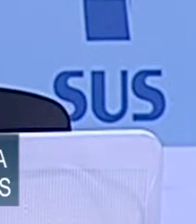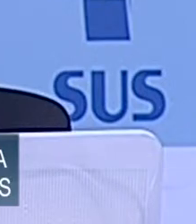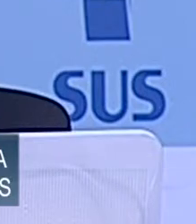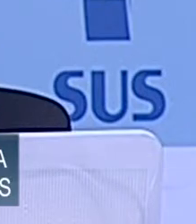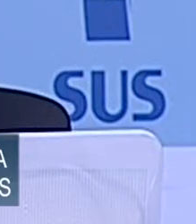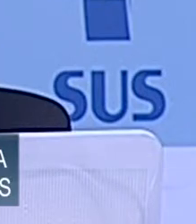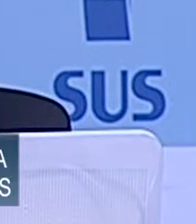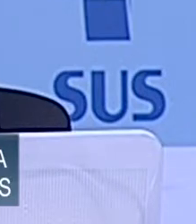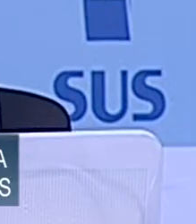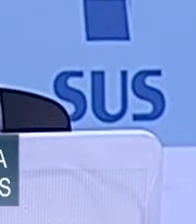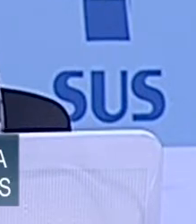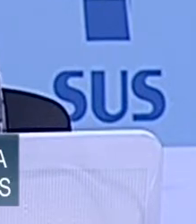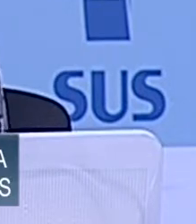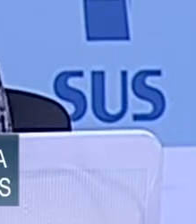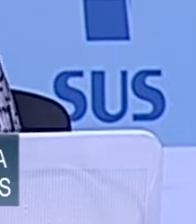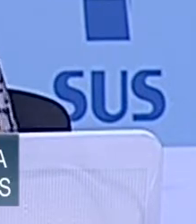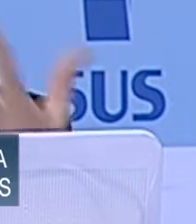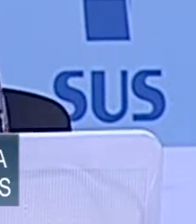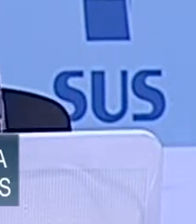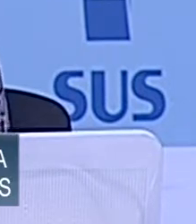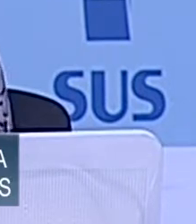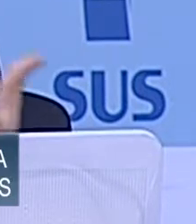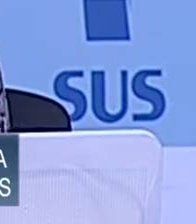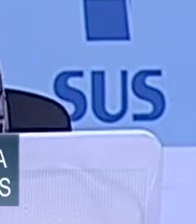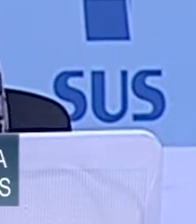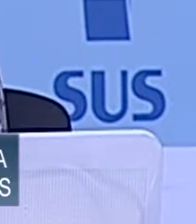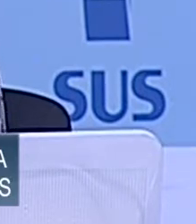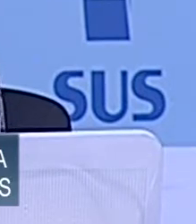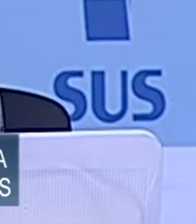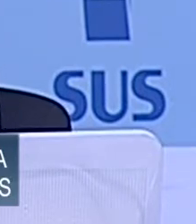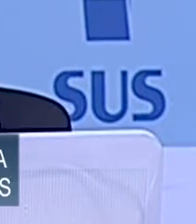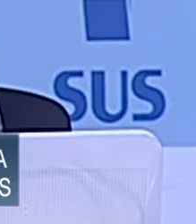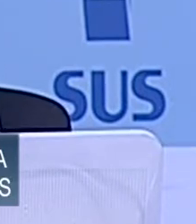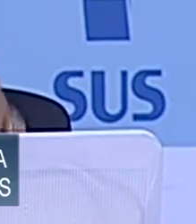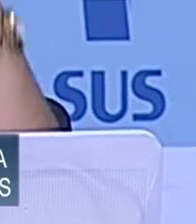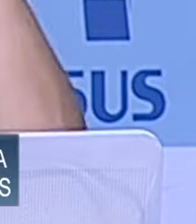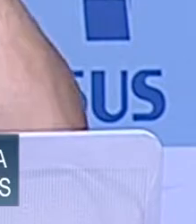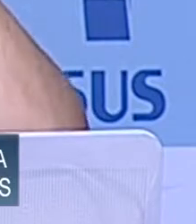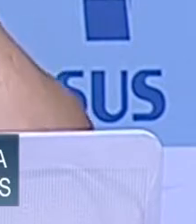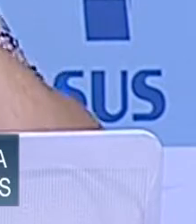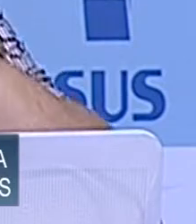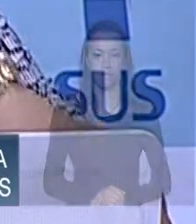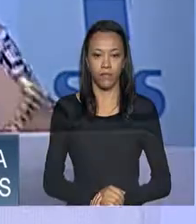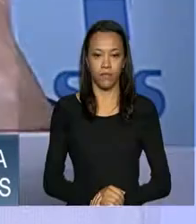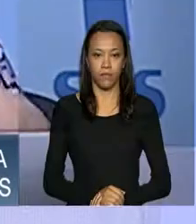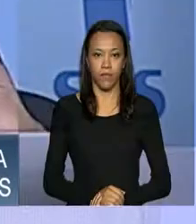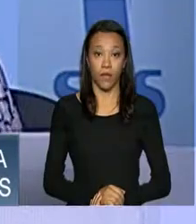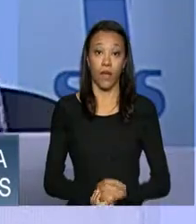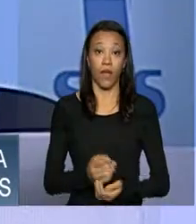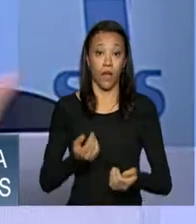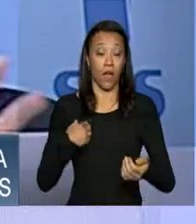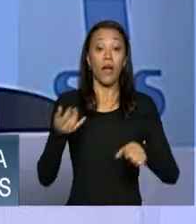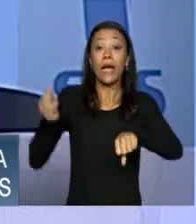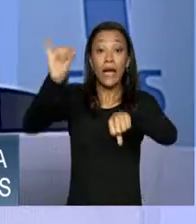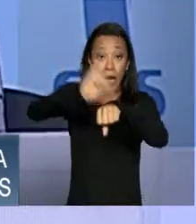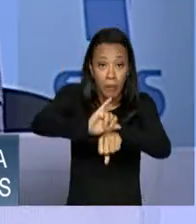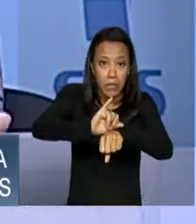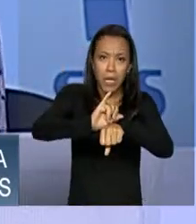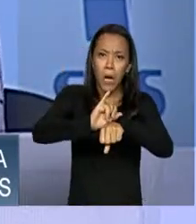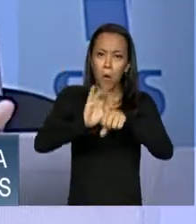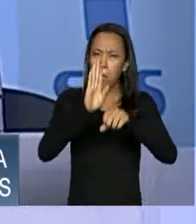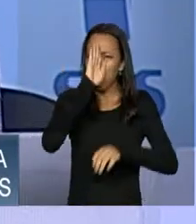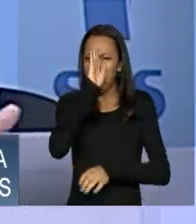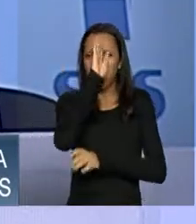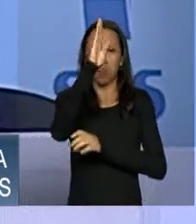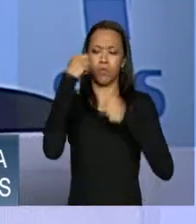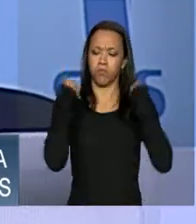física? Florianópolis, e a gente, nos 9 anos de edição do Vigitel, sempre havia uma